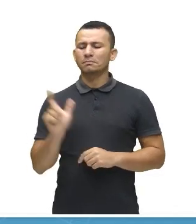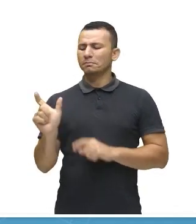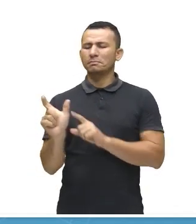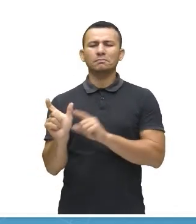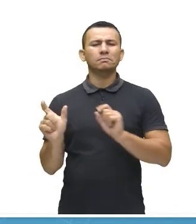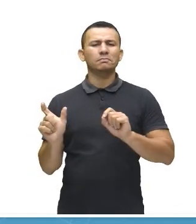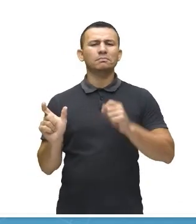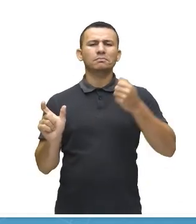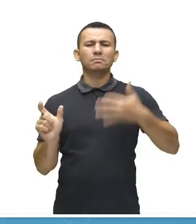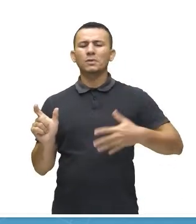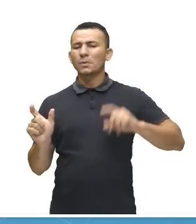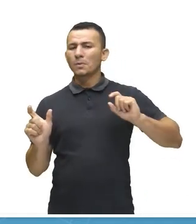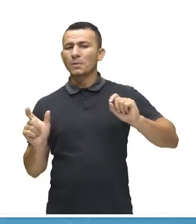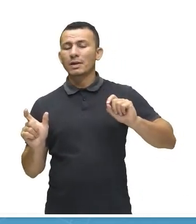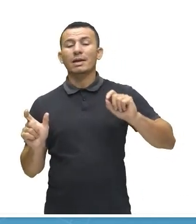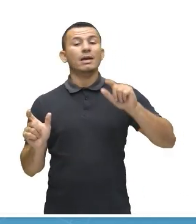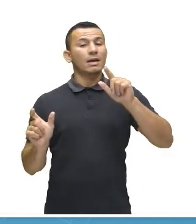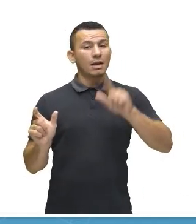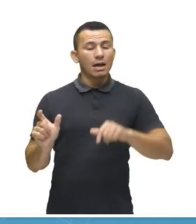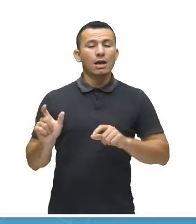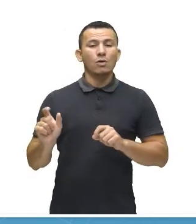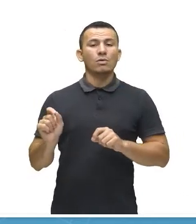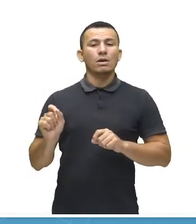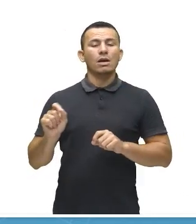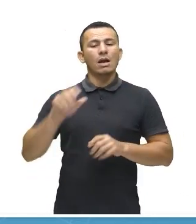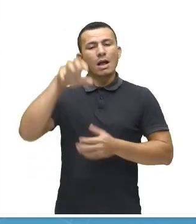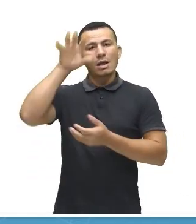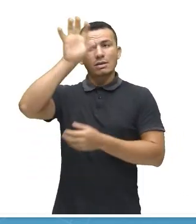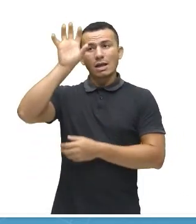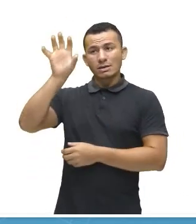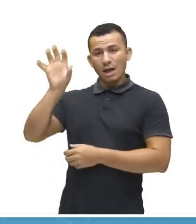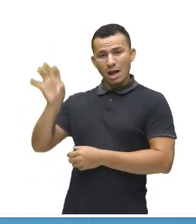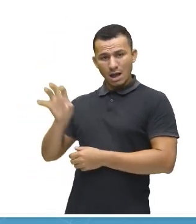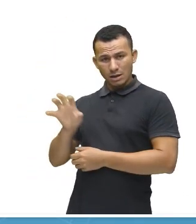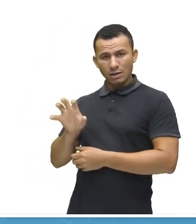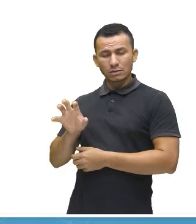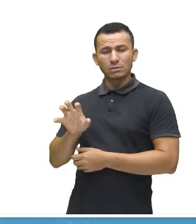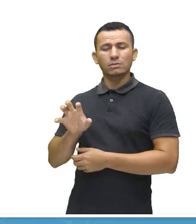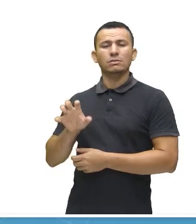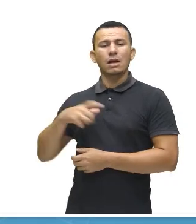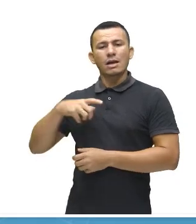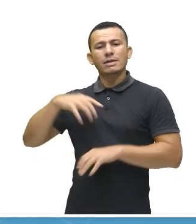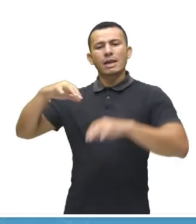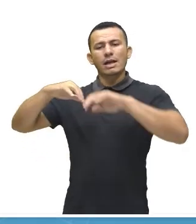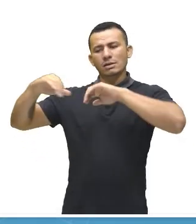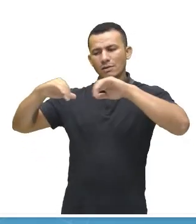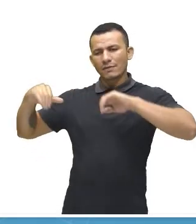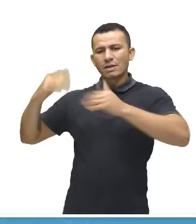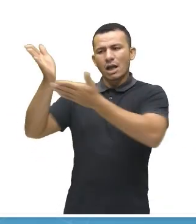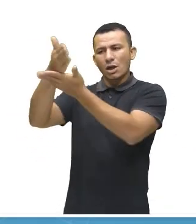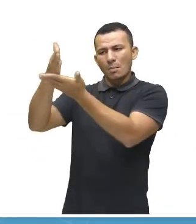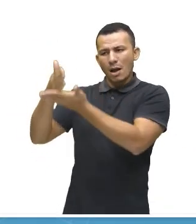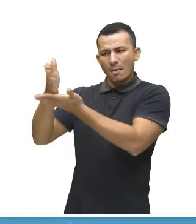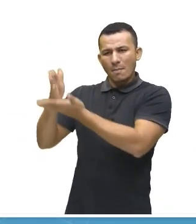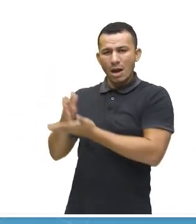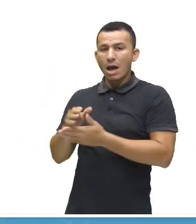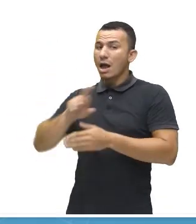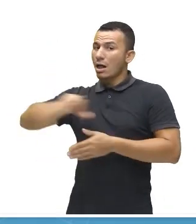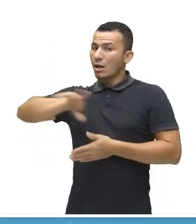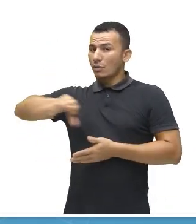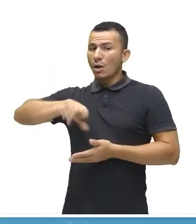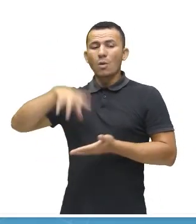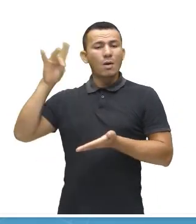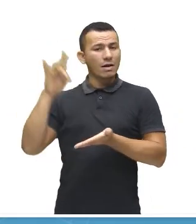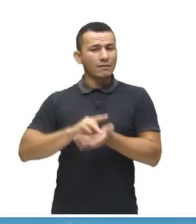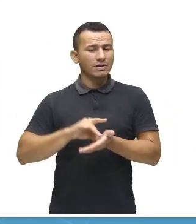eu estou falando dos complexos regionais, tá? Que é uma divisão não oficial que foi criada